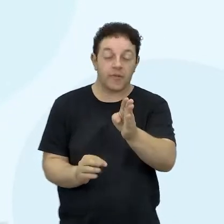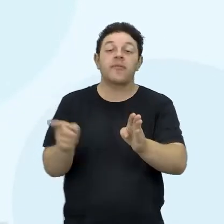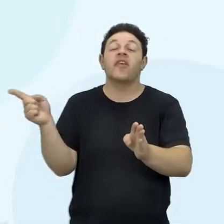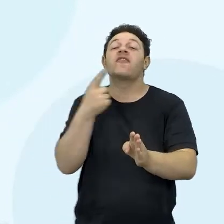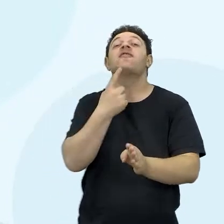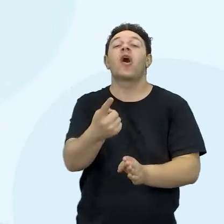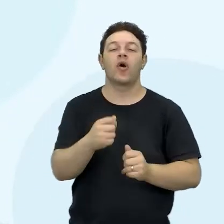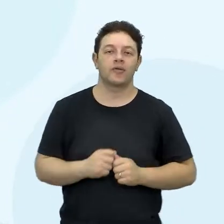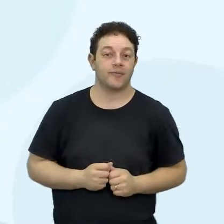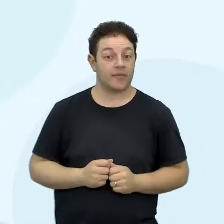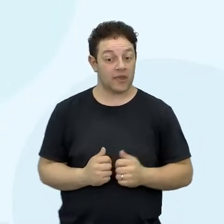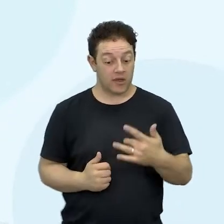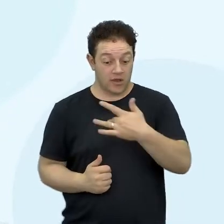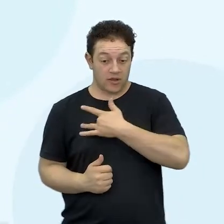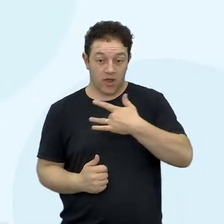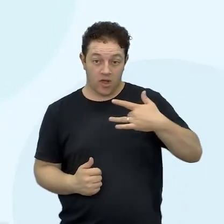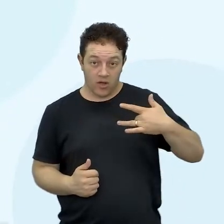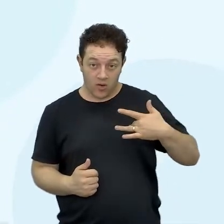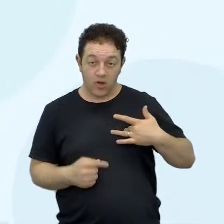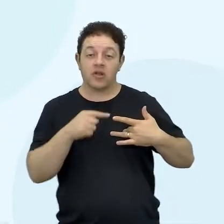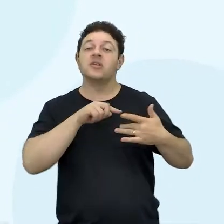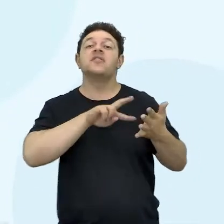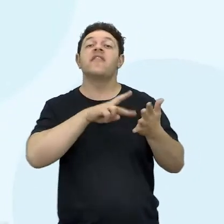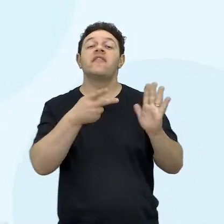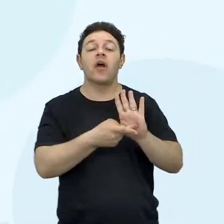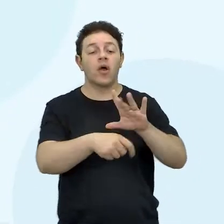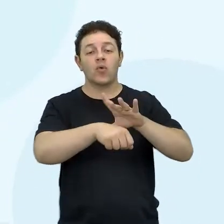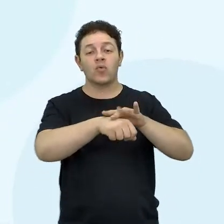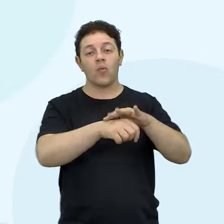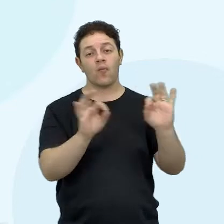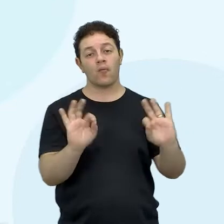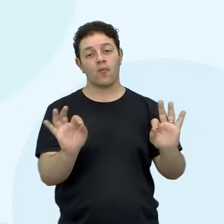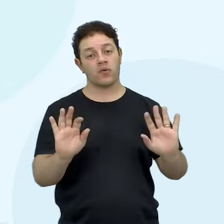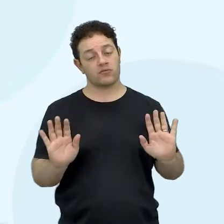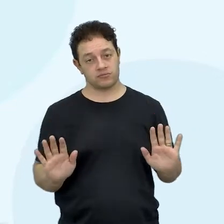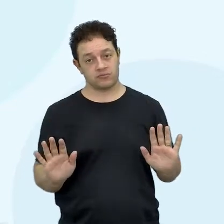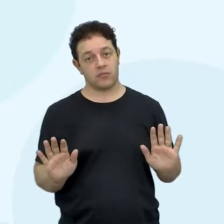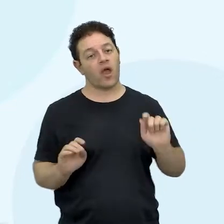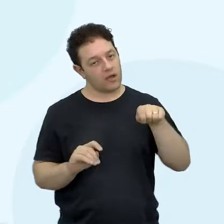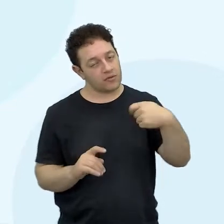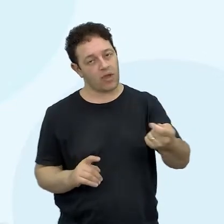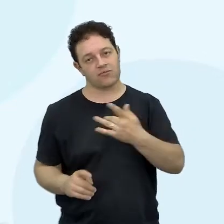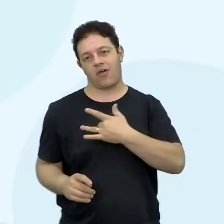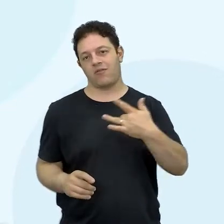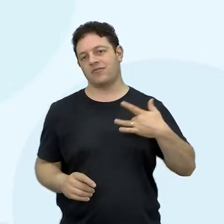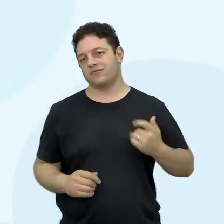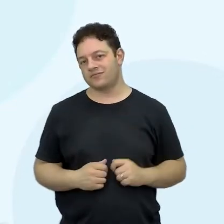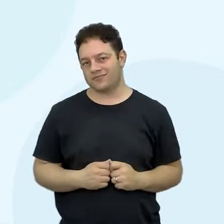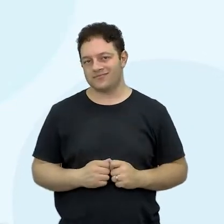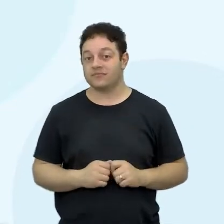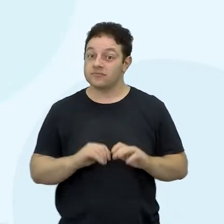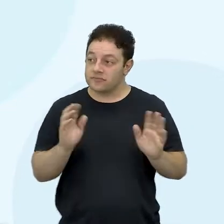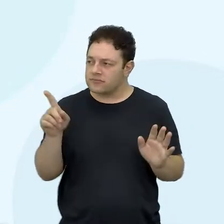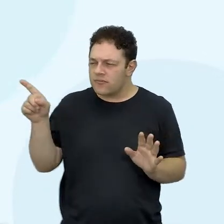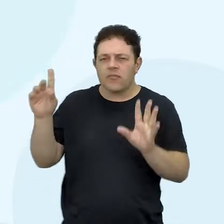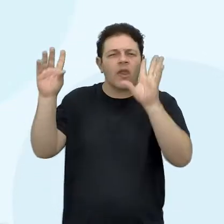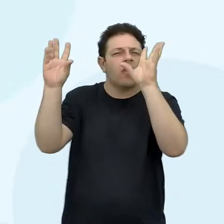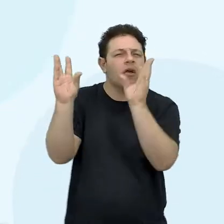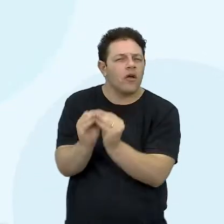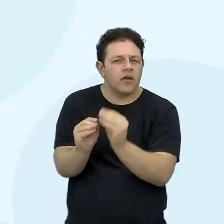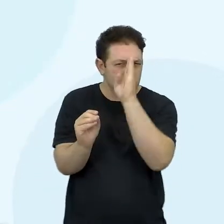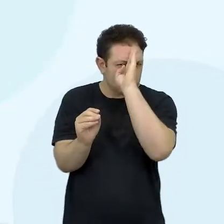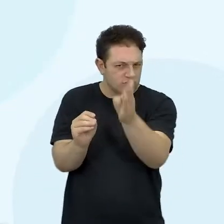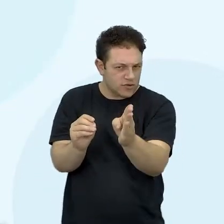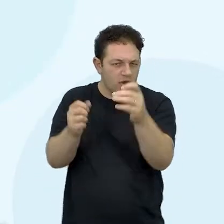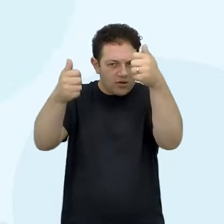saúde é a ausência de doença. E a partir daí, então, né, com essa definição mais